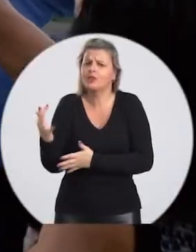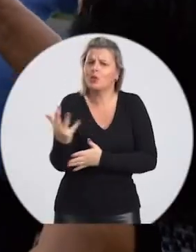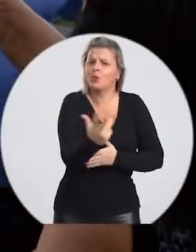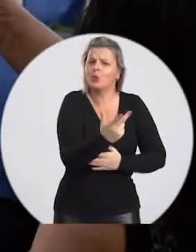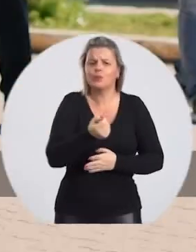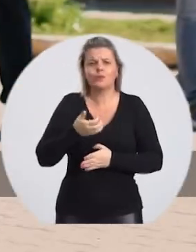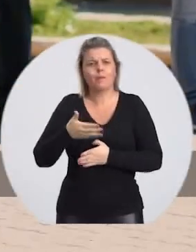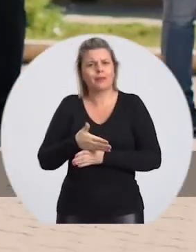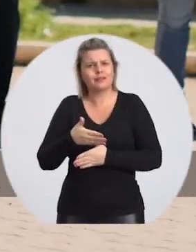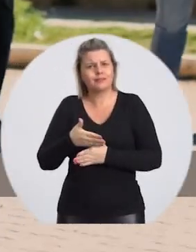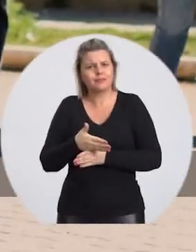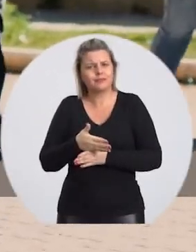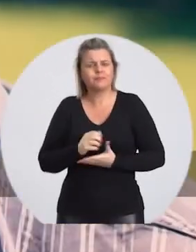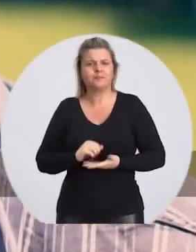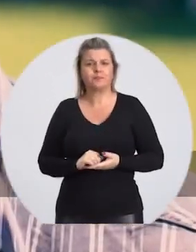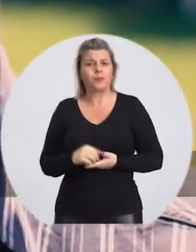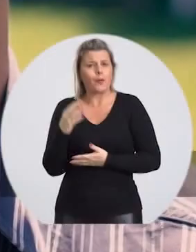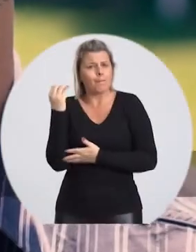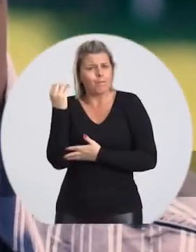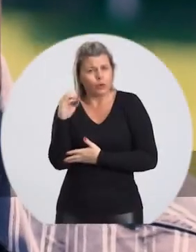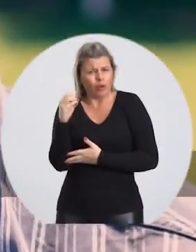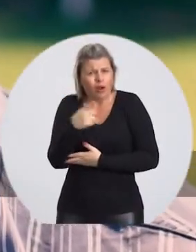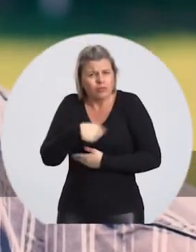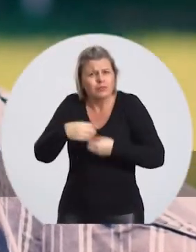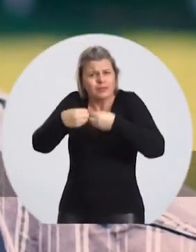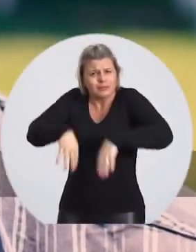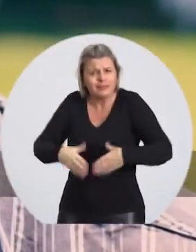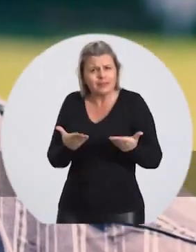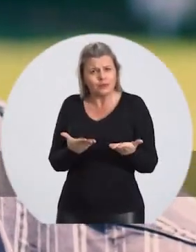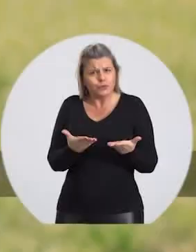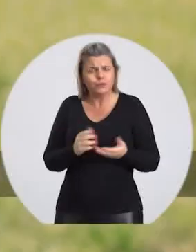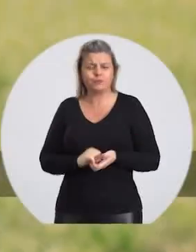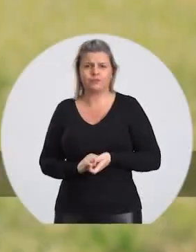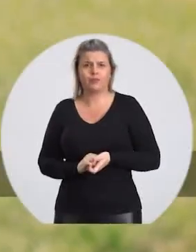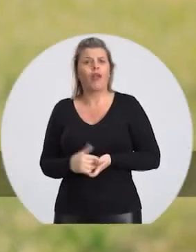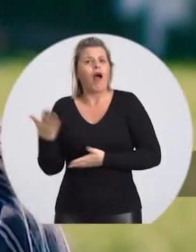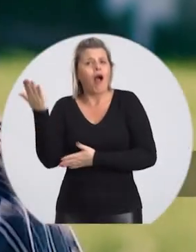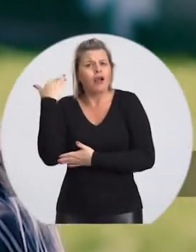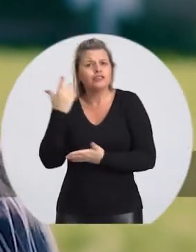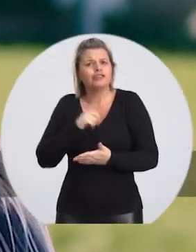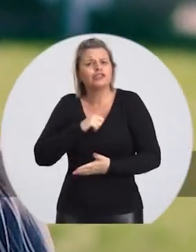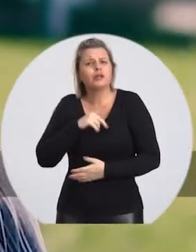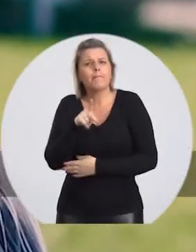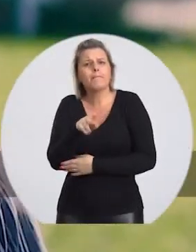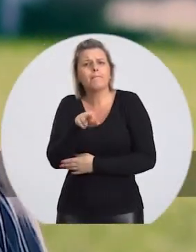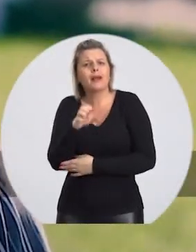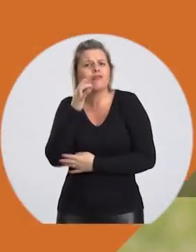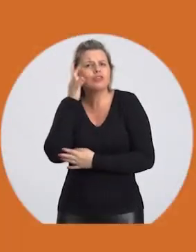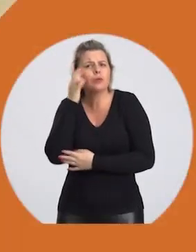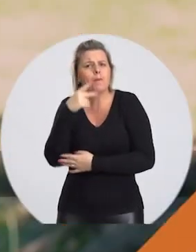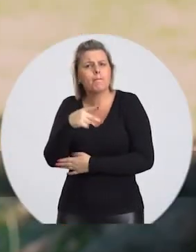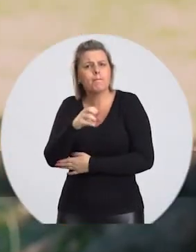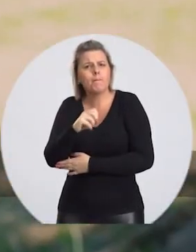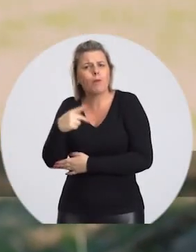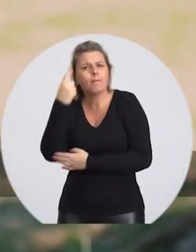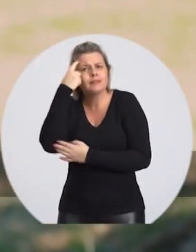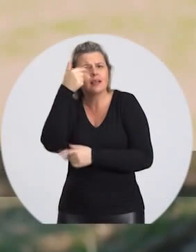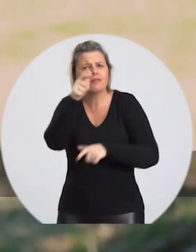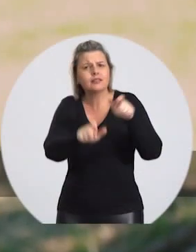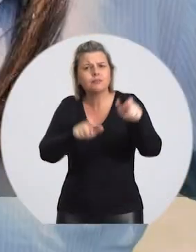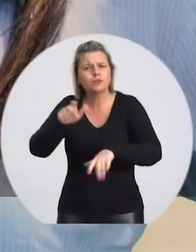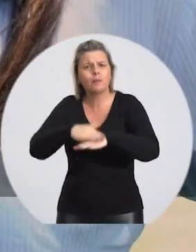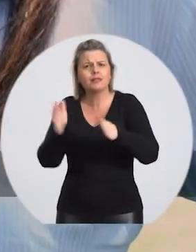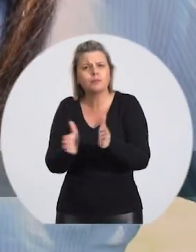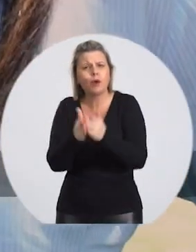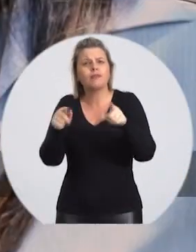isso. O Fortunati sempre deu força para a participação da cidade como um todo. Porto Alegre, nós vamos desperdiçar isso?